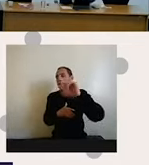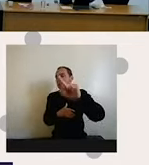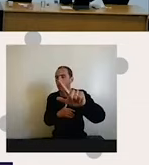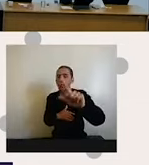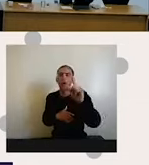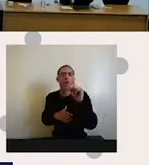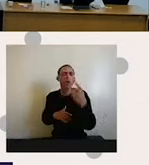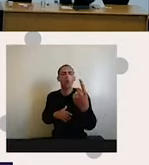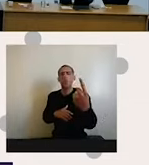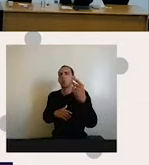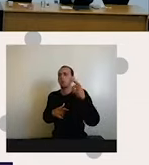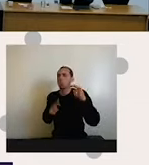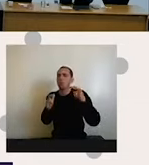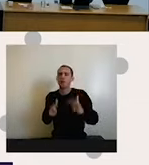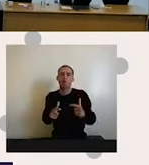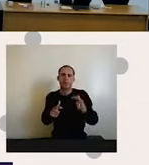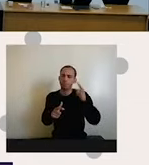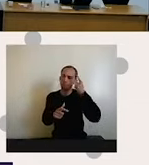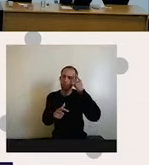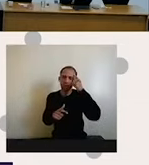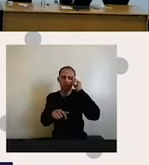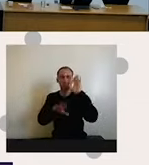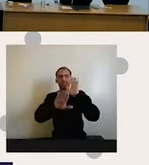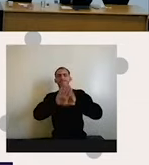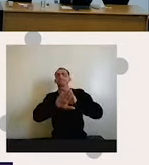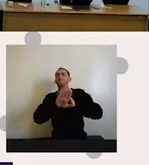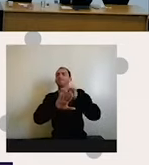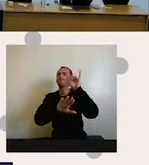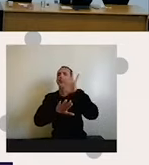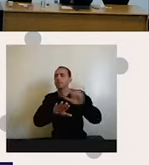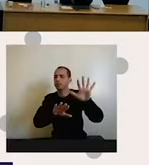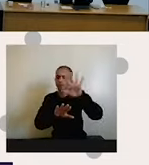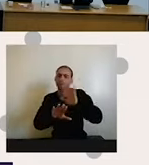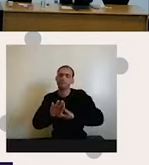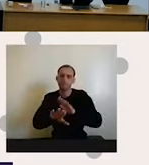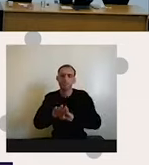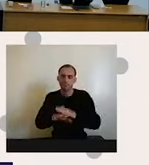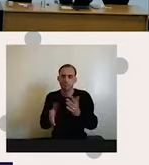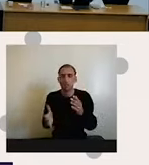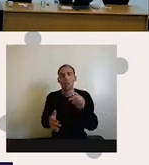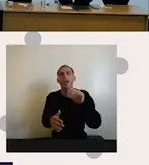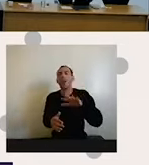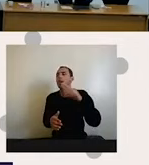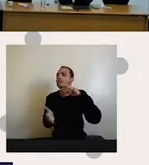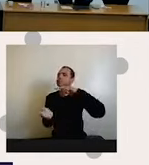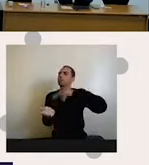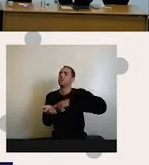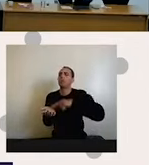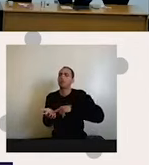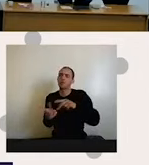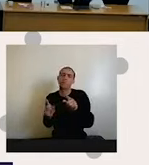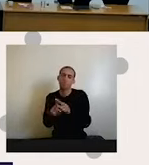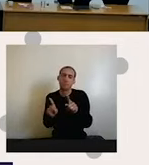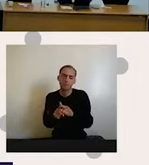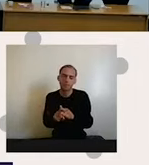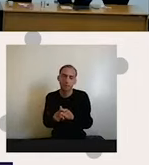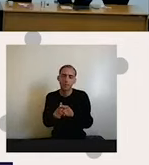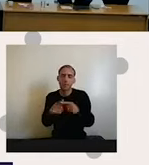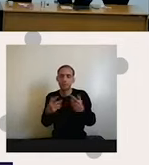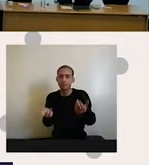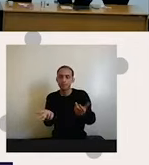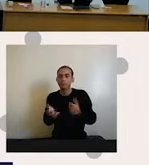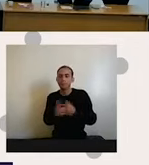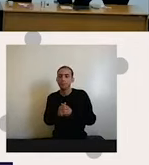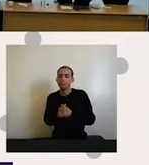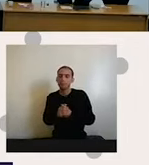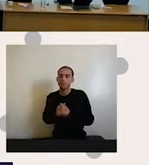transdisciplinaridade entre todas essas perícias que vão ser apresentadas aqui na mesa. Não são problematizados os nossos processos de trabalho de quem faz as